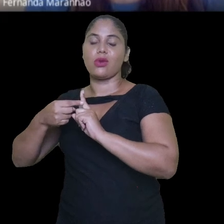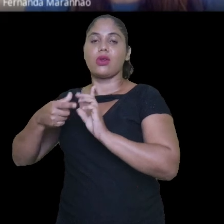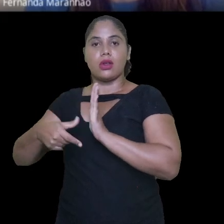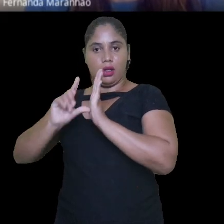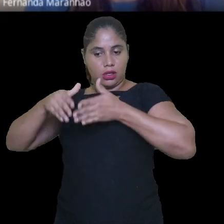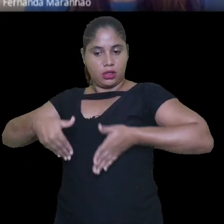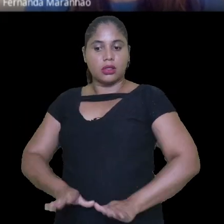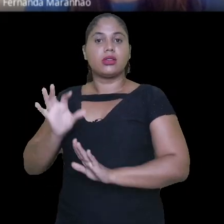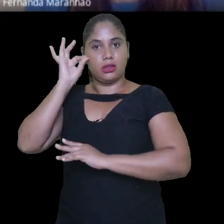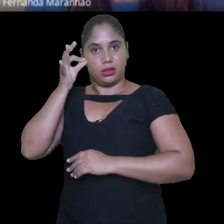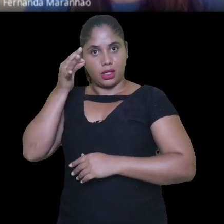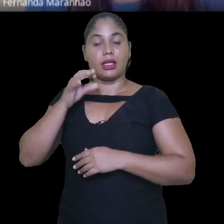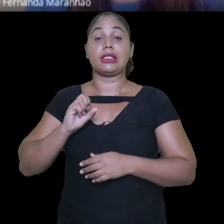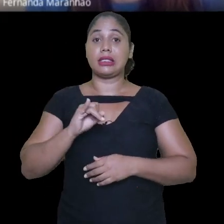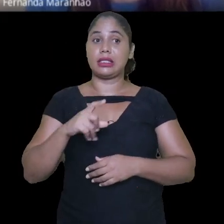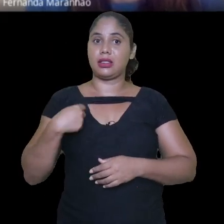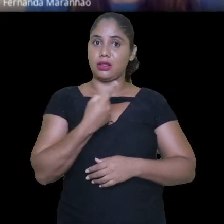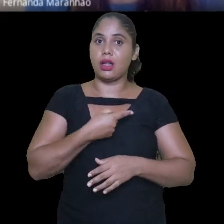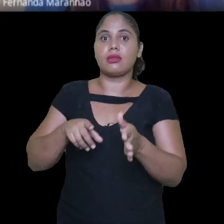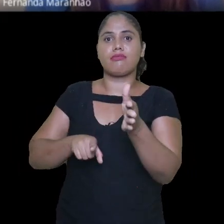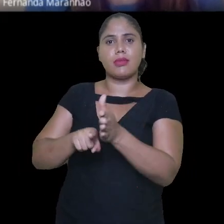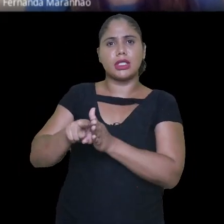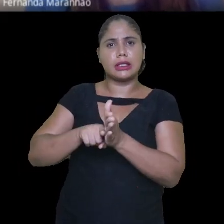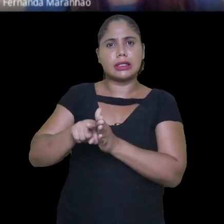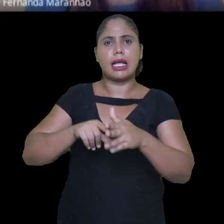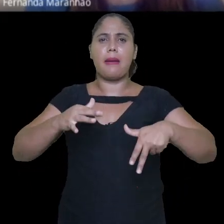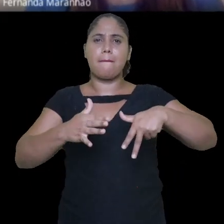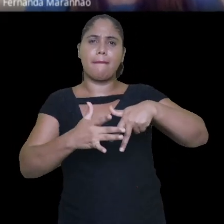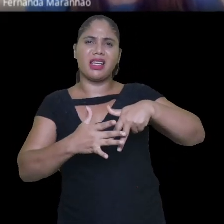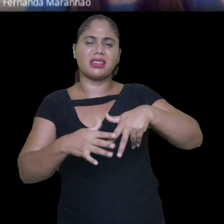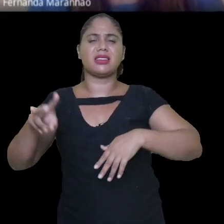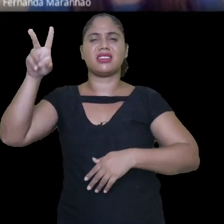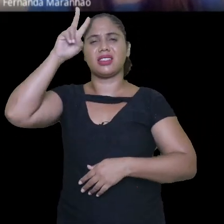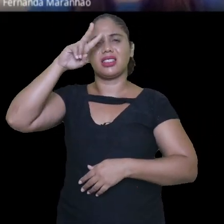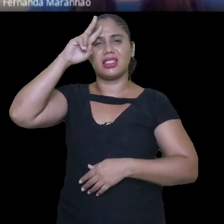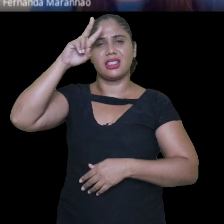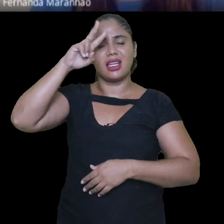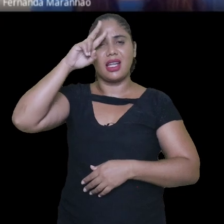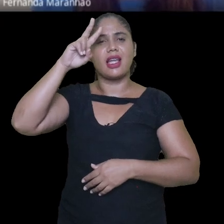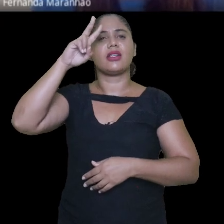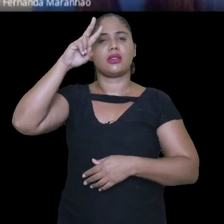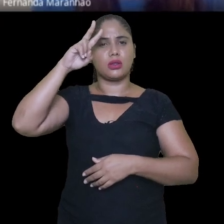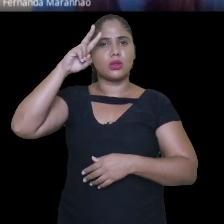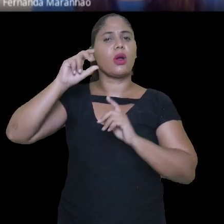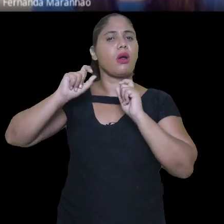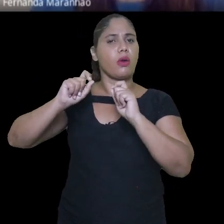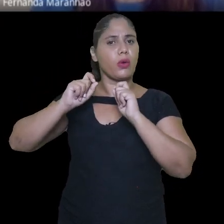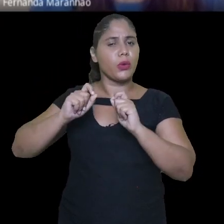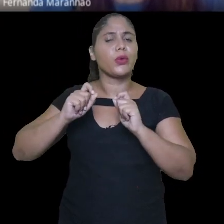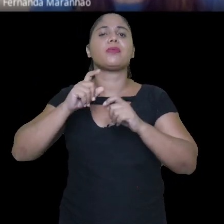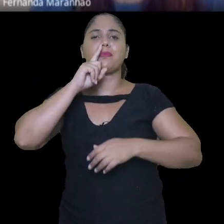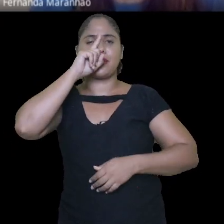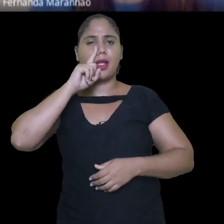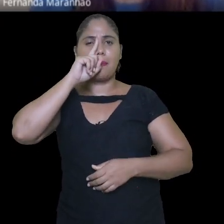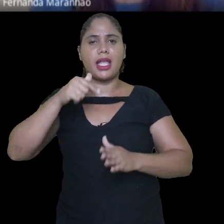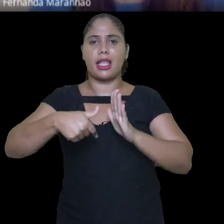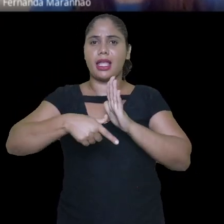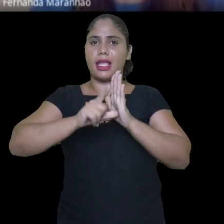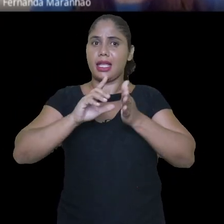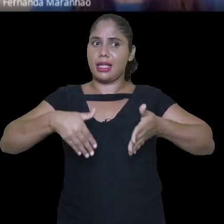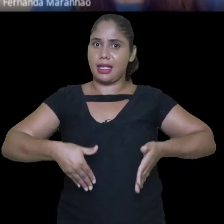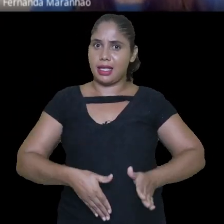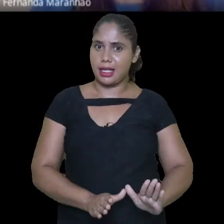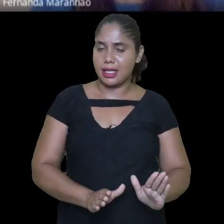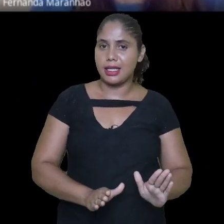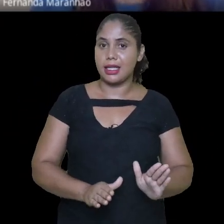risco para rastrear pacientes, nós vamos dar pouco diagnóstico de pacientes em risco, porque a literatura mostra que para uma taxa de detecção